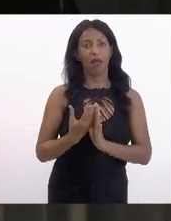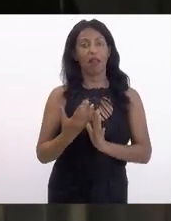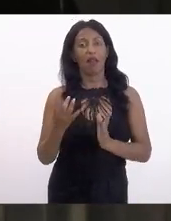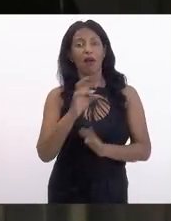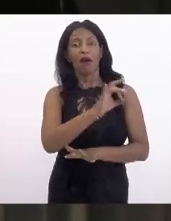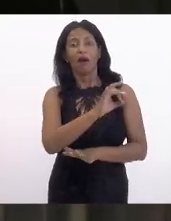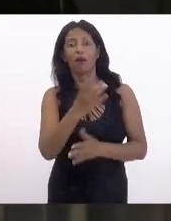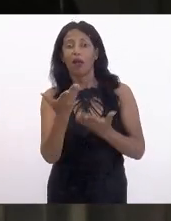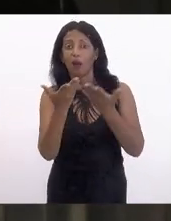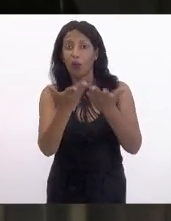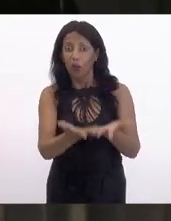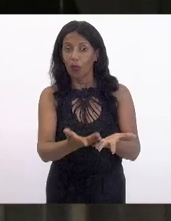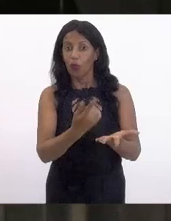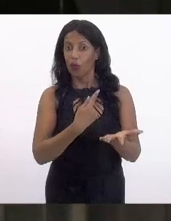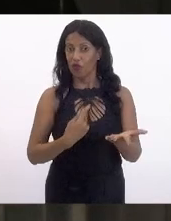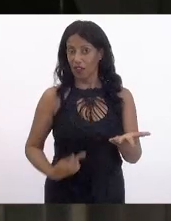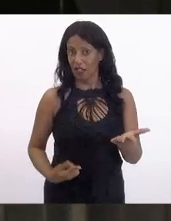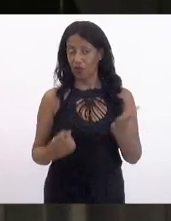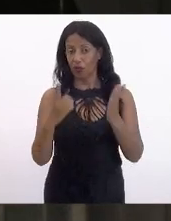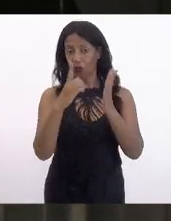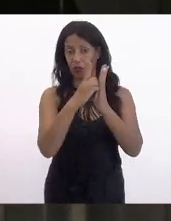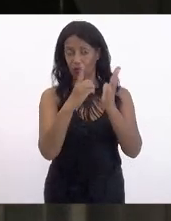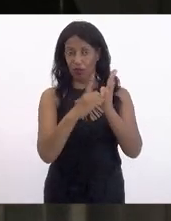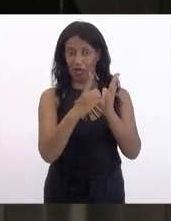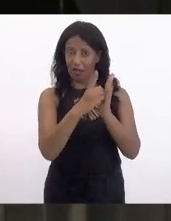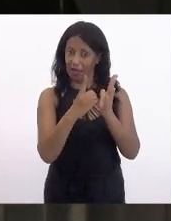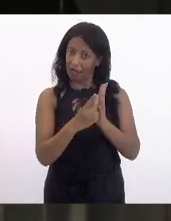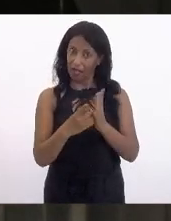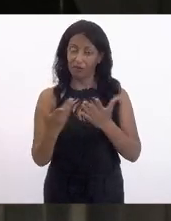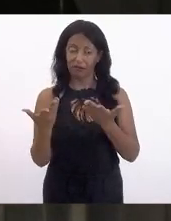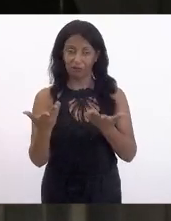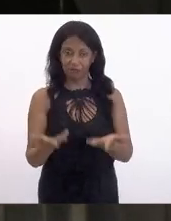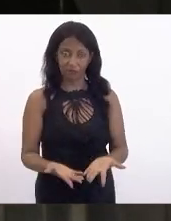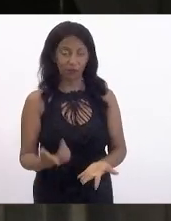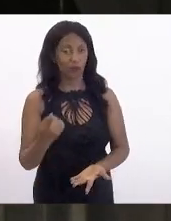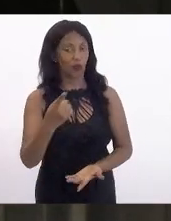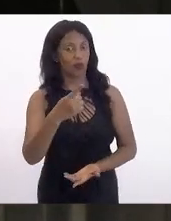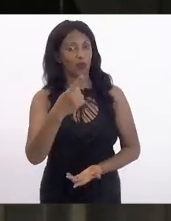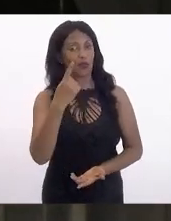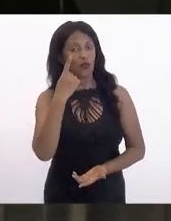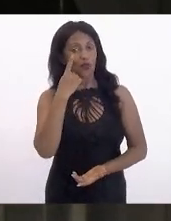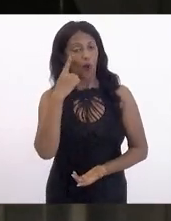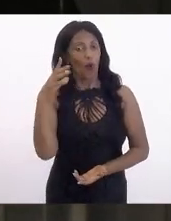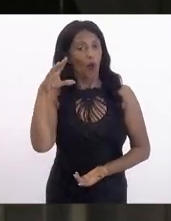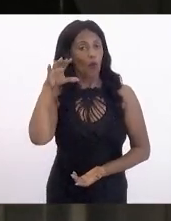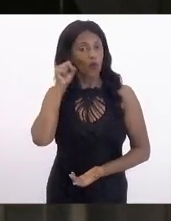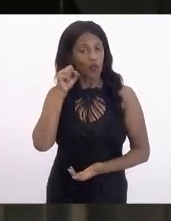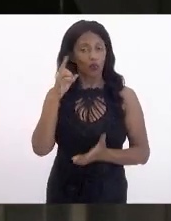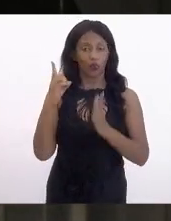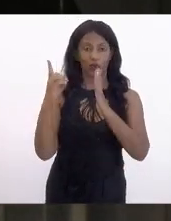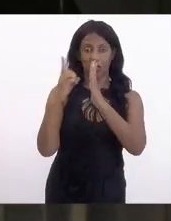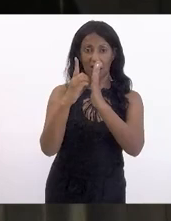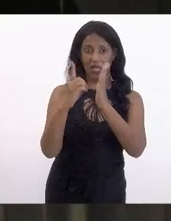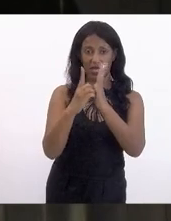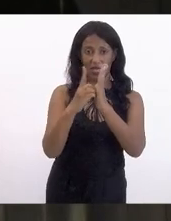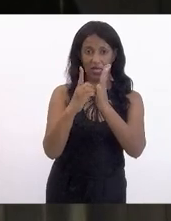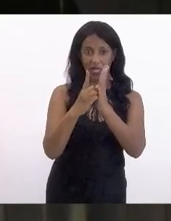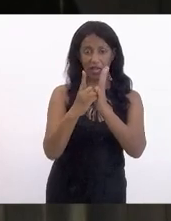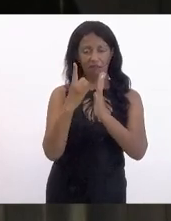cabe ao Governador o decreto evidentemente ouvindo o próprio Detran